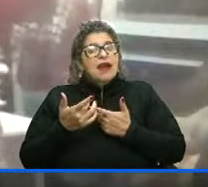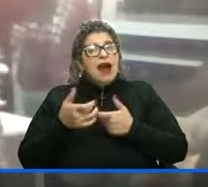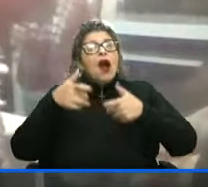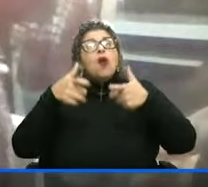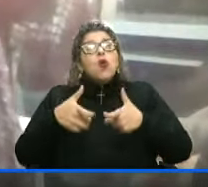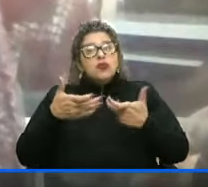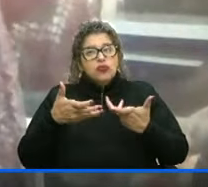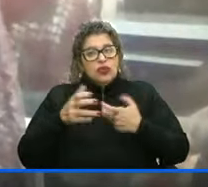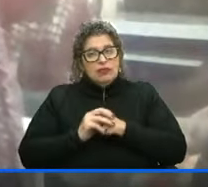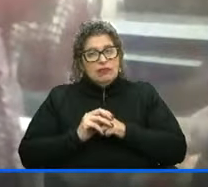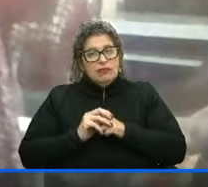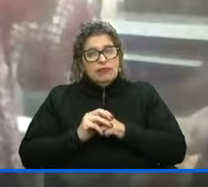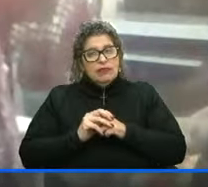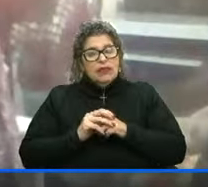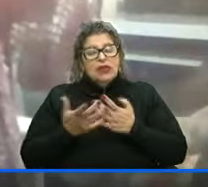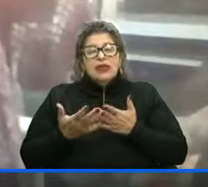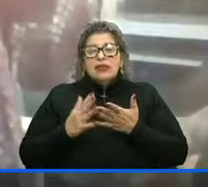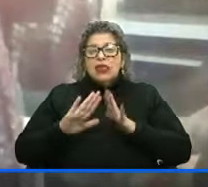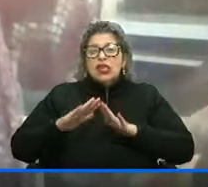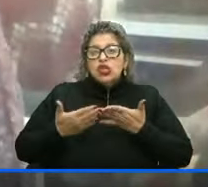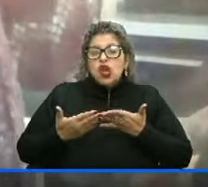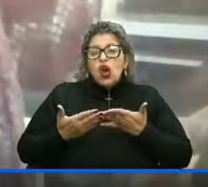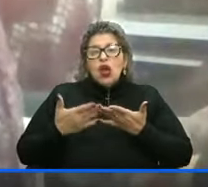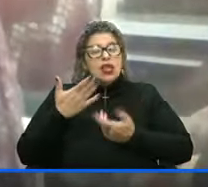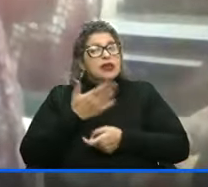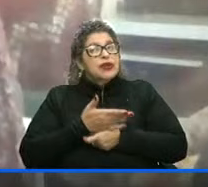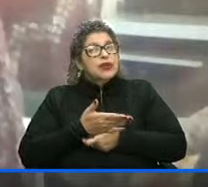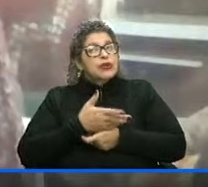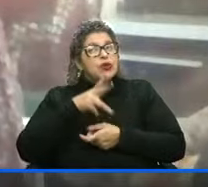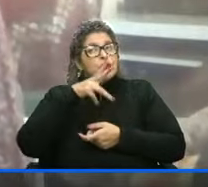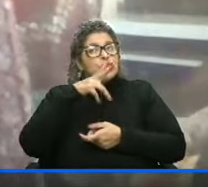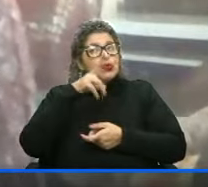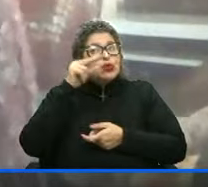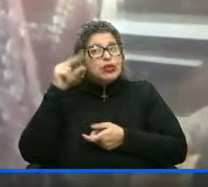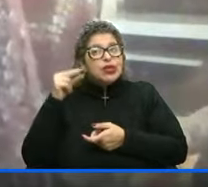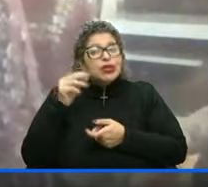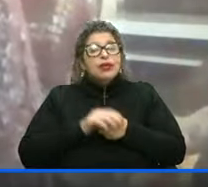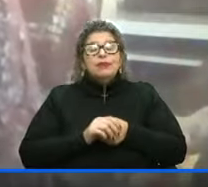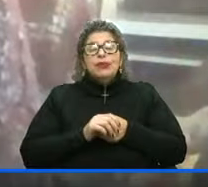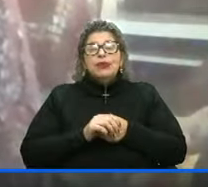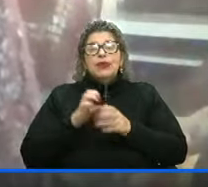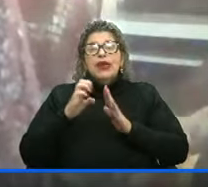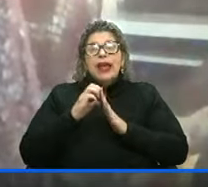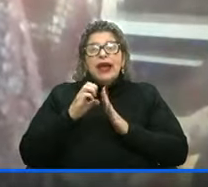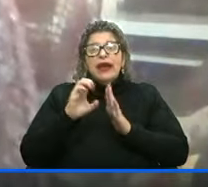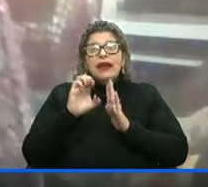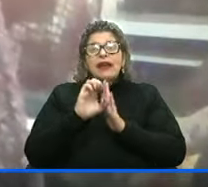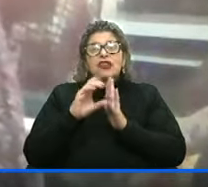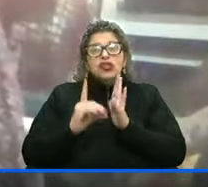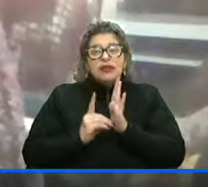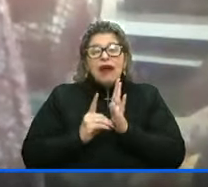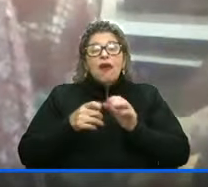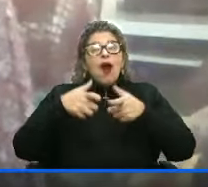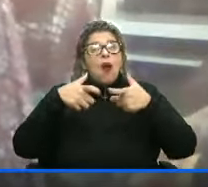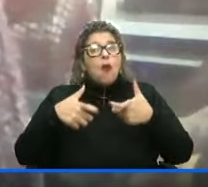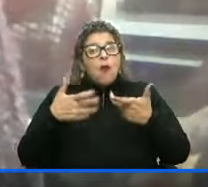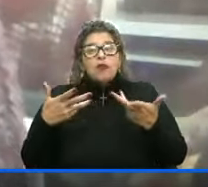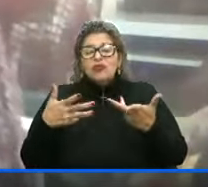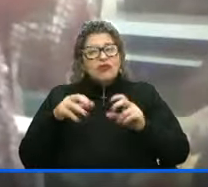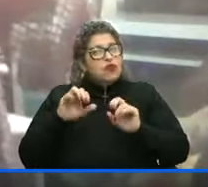Onde? São nas escolas municipais, são nas conveniadas. Esse edital que abriu é um edital para onde? Só não ficou muito